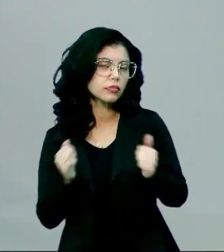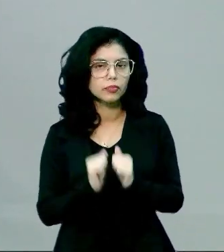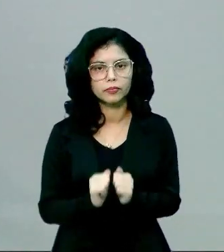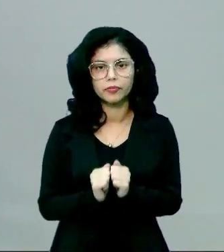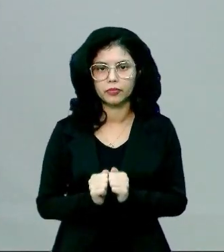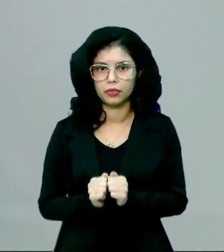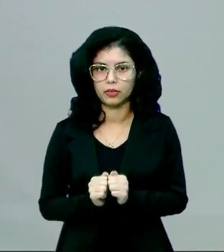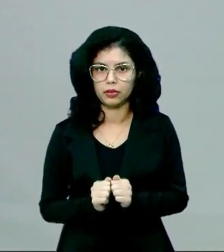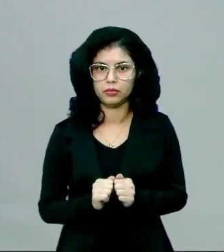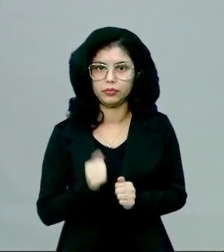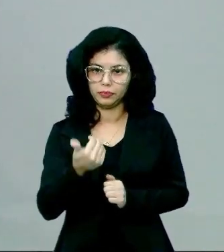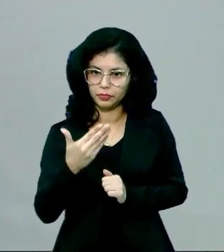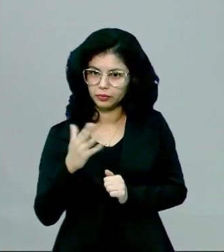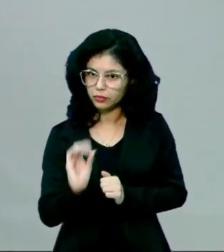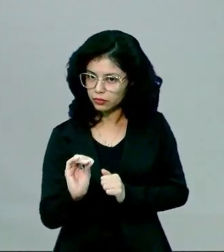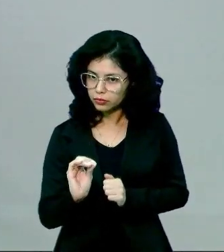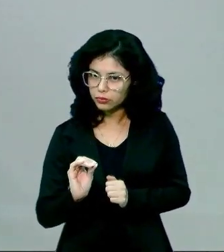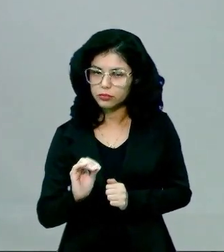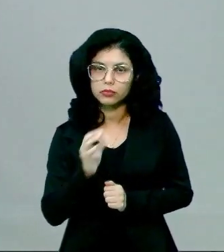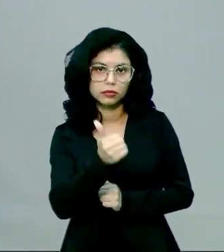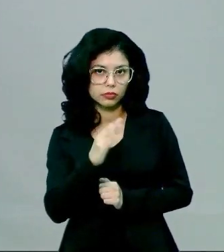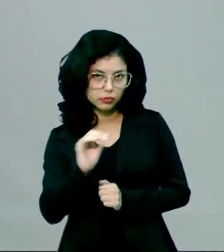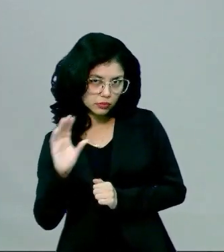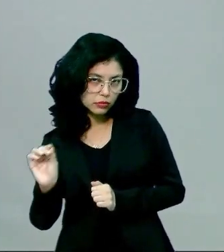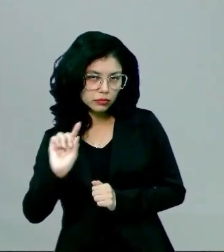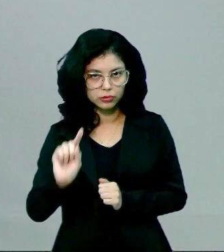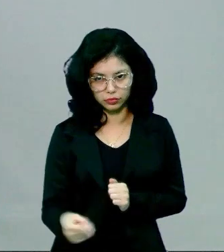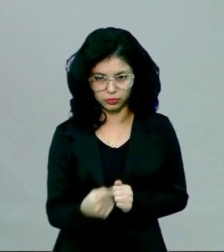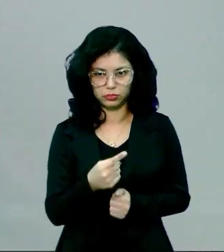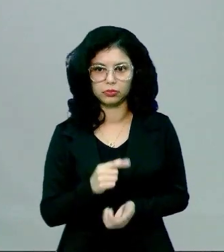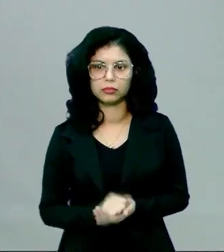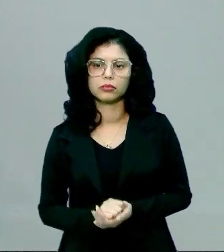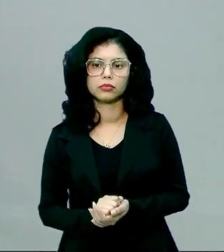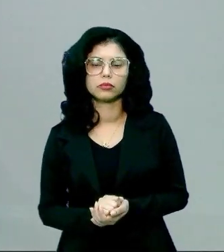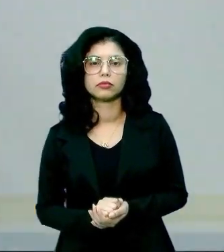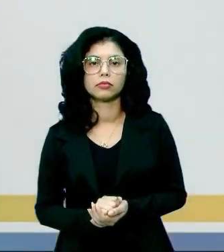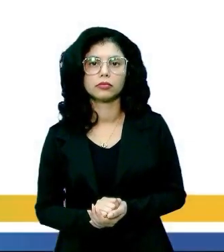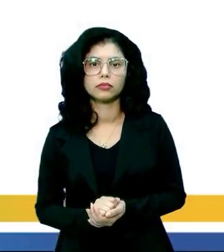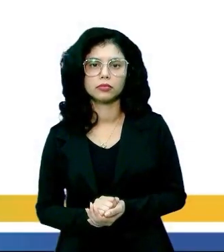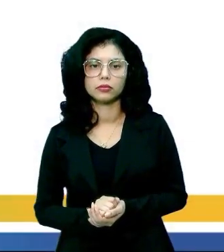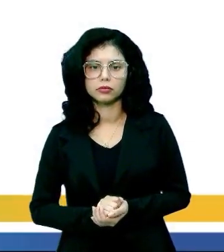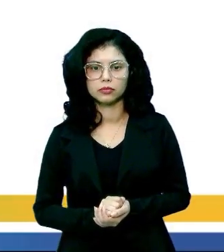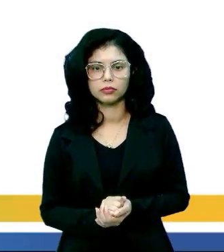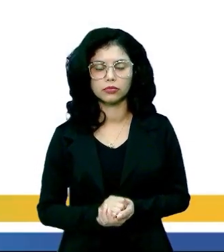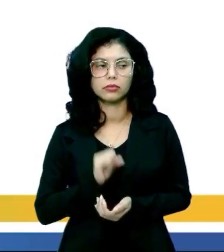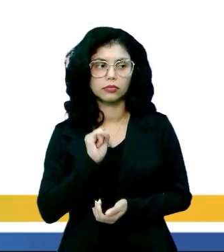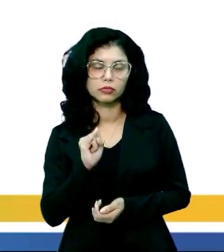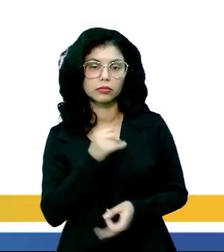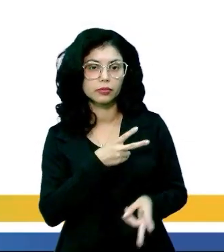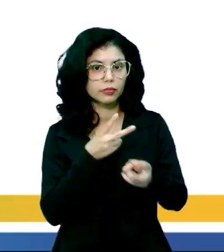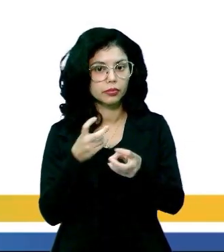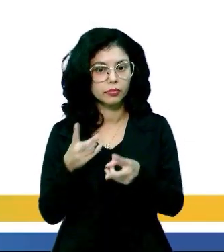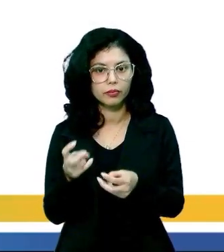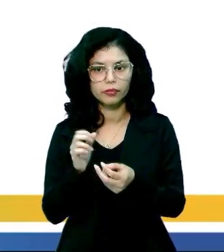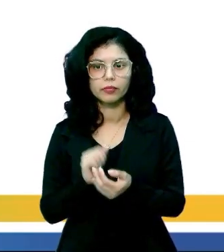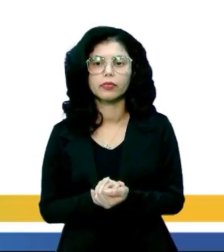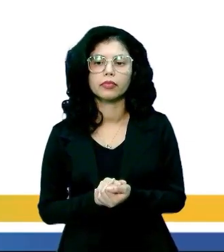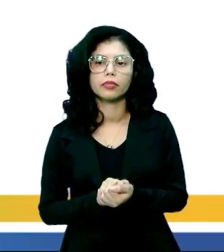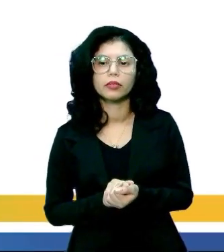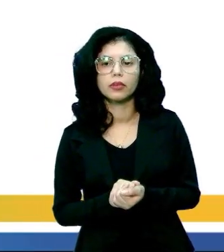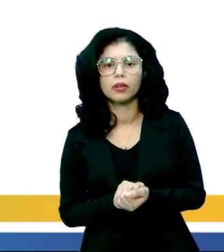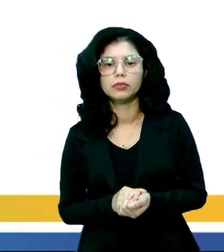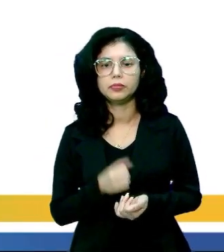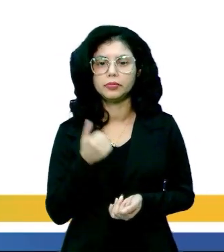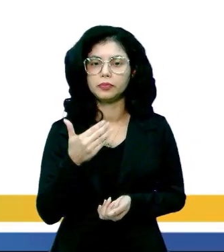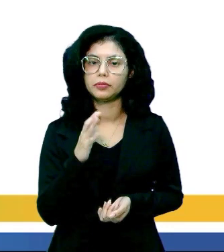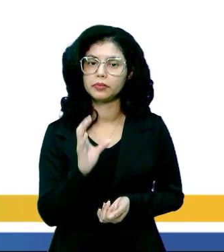ser por 10, por 100 e por 1.000, dependendo da questão. Se observarmos ali, por